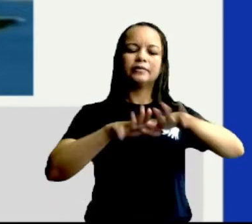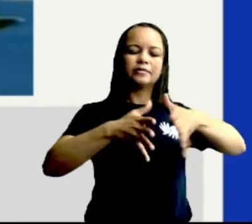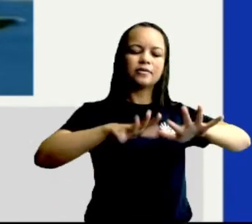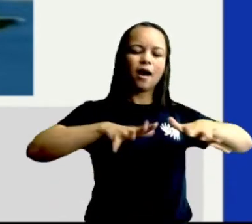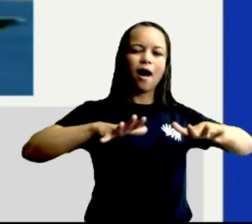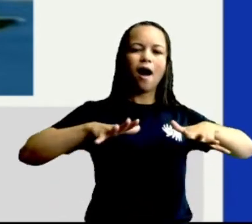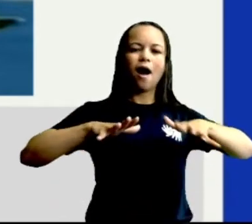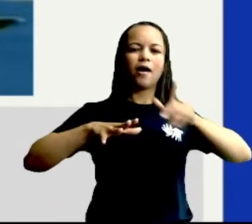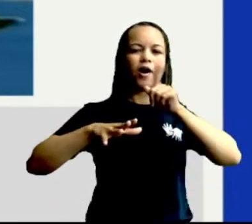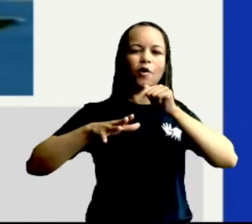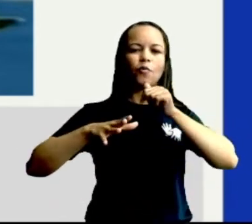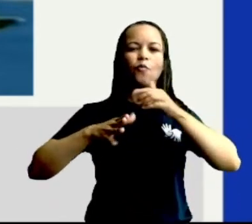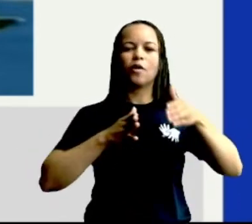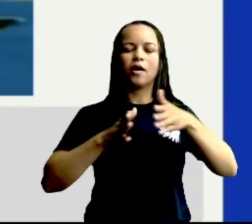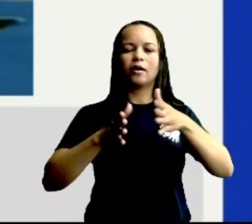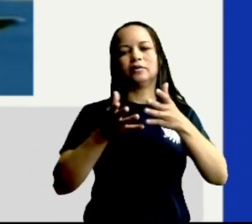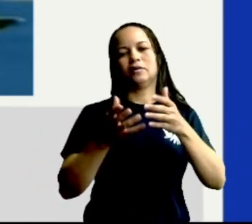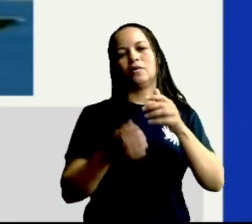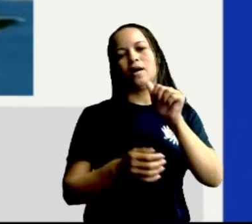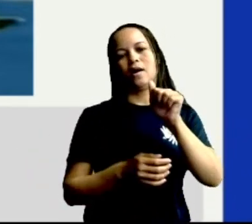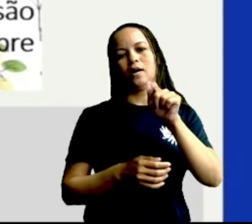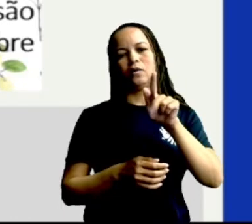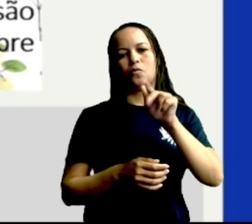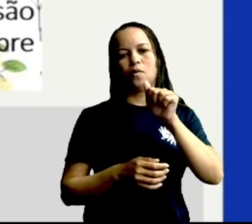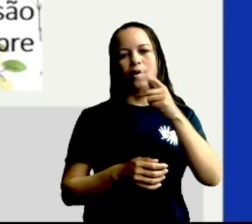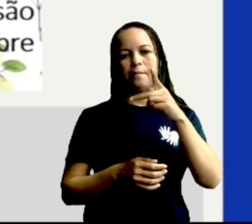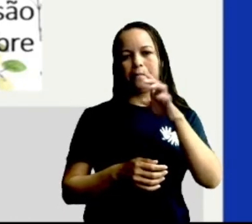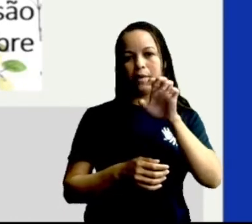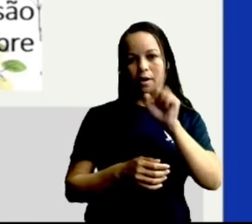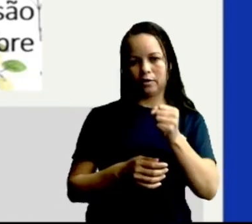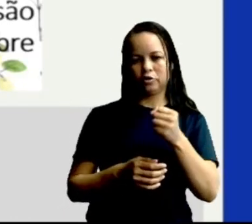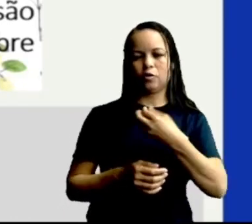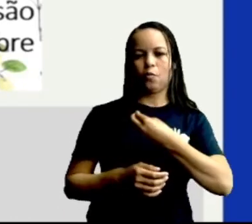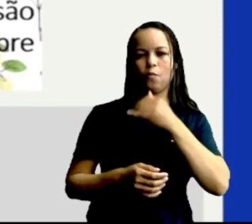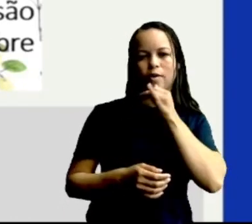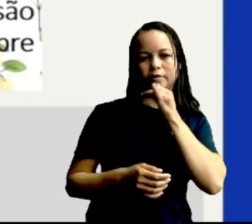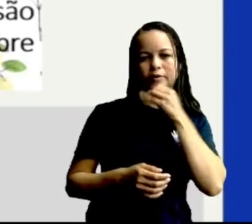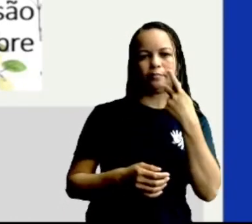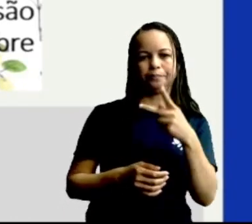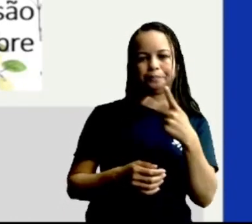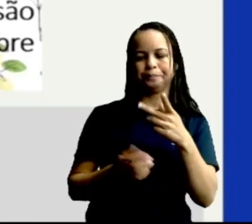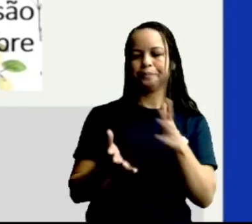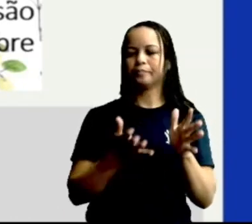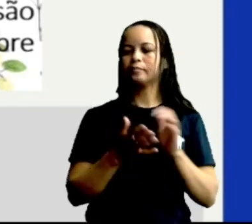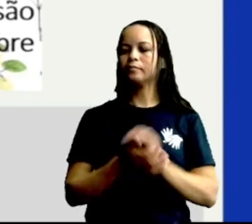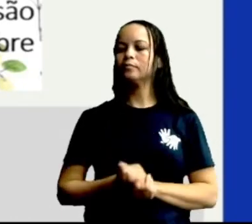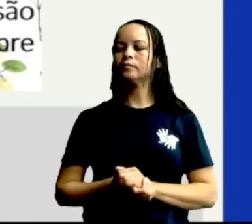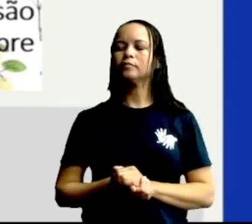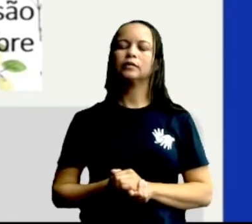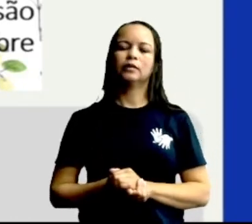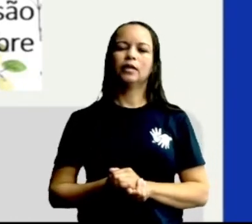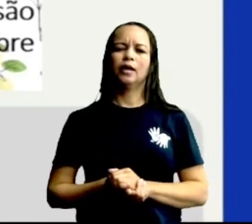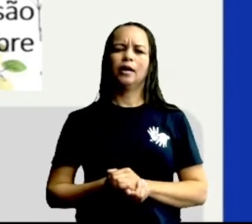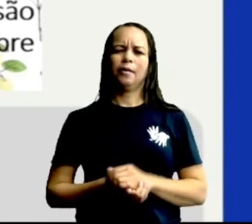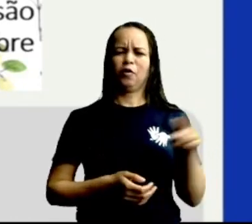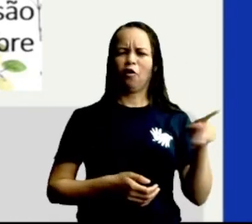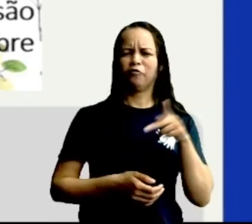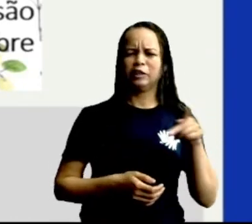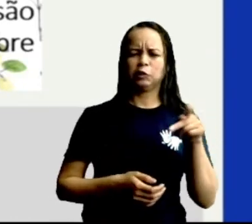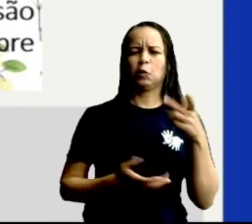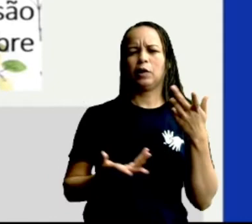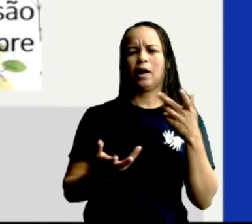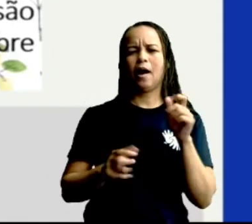plantas aquáticas. O água-pés é um exemplo delas. E as plantas aéreas, professora, será que são plantas